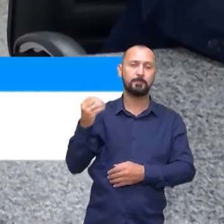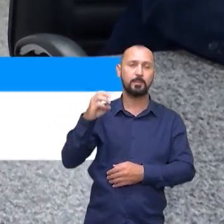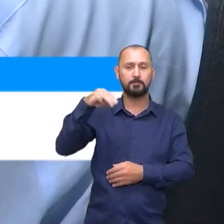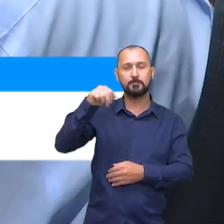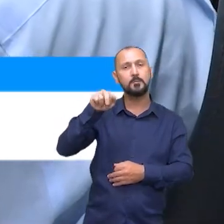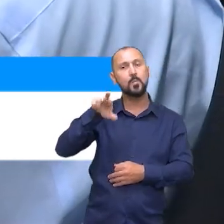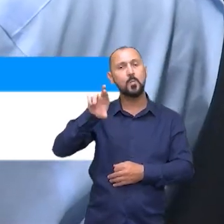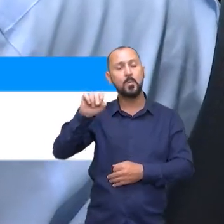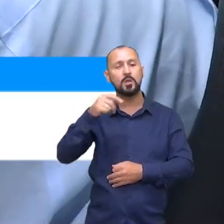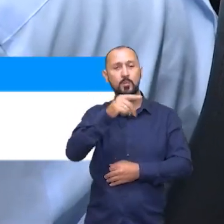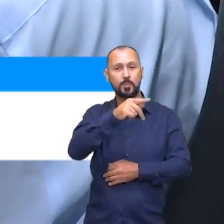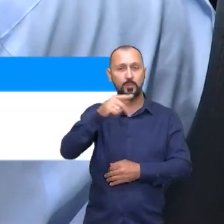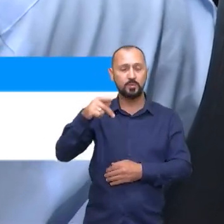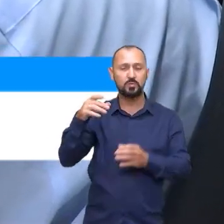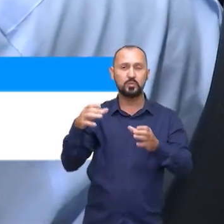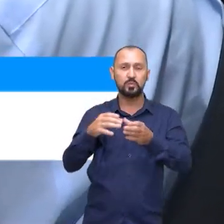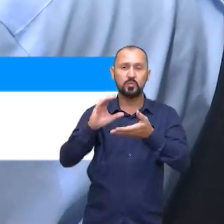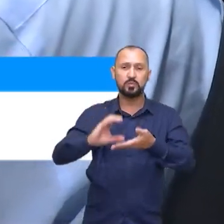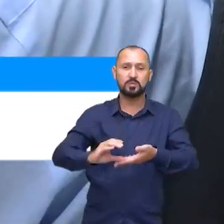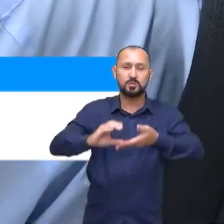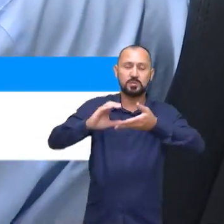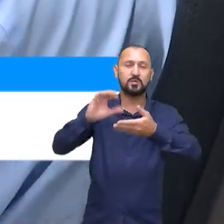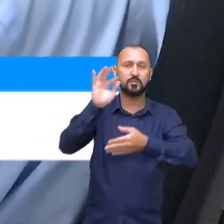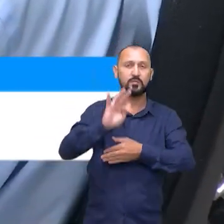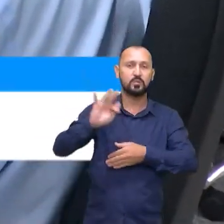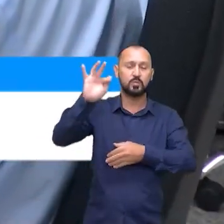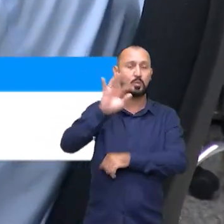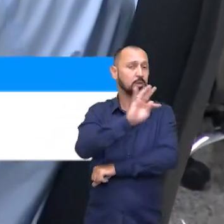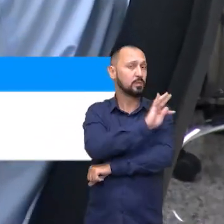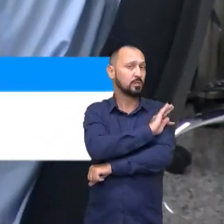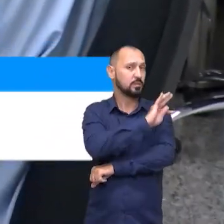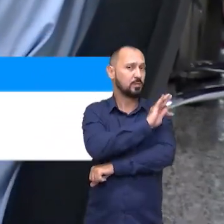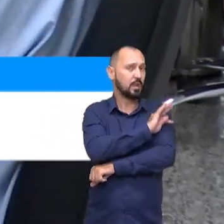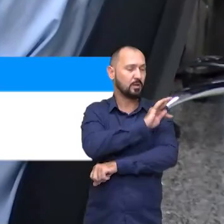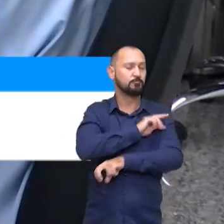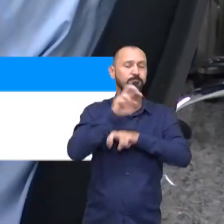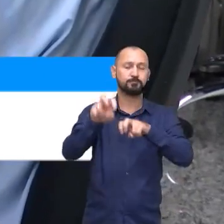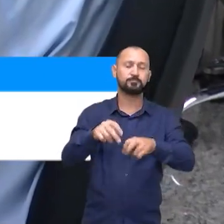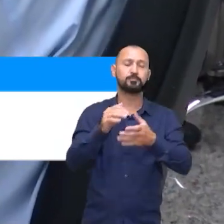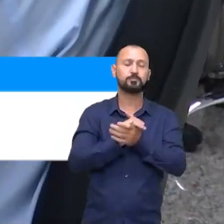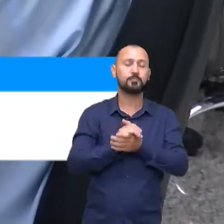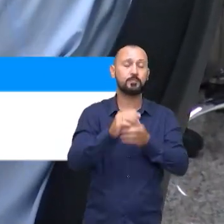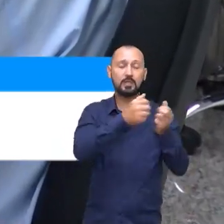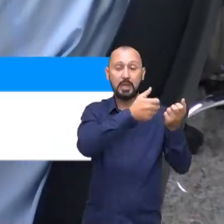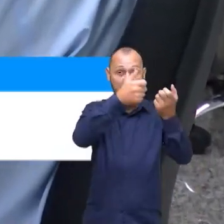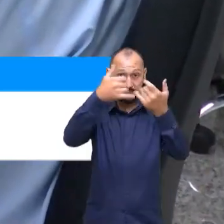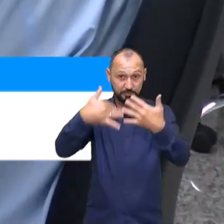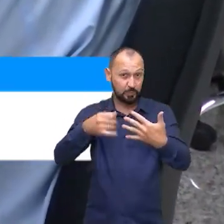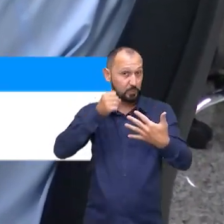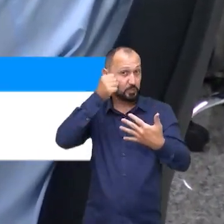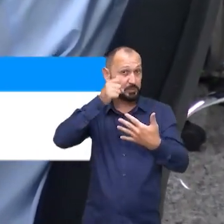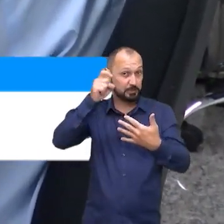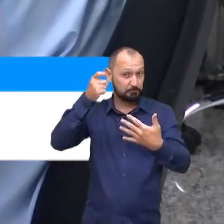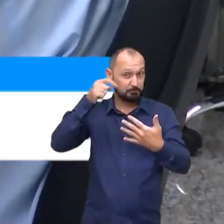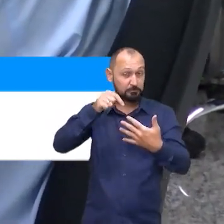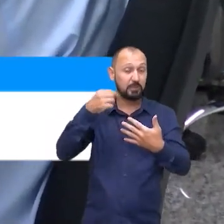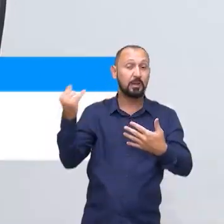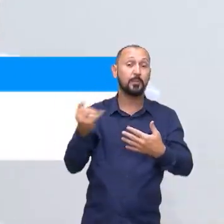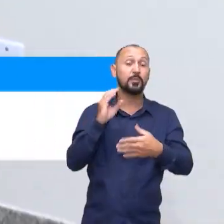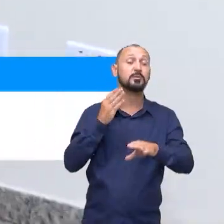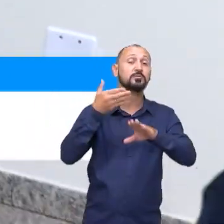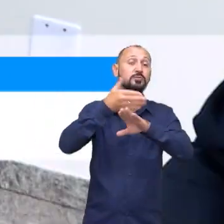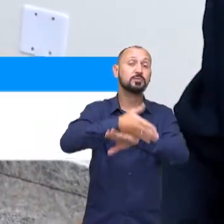Waldir Raupp, e do ex-deputado estadual do Rio Grande do Sul, Mário Limberger, presidente do Conselho Federal dos Técnicos